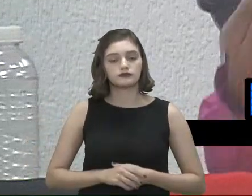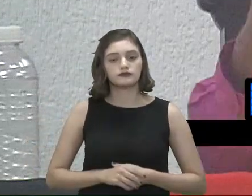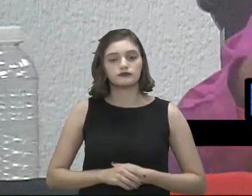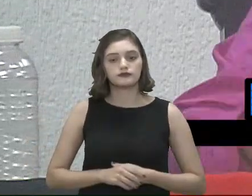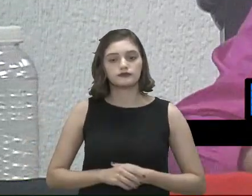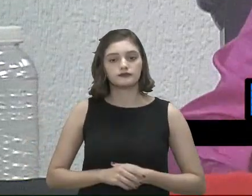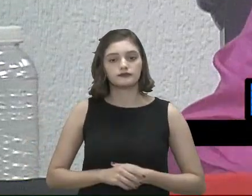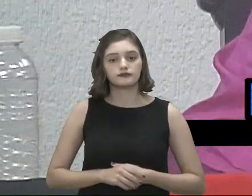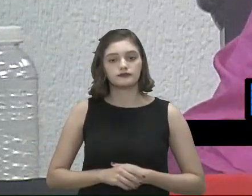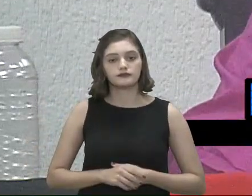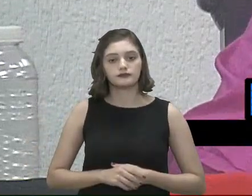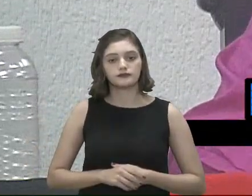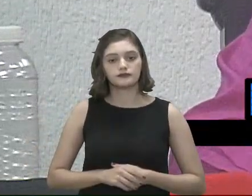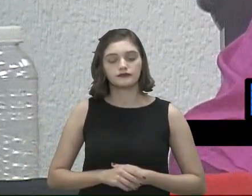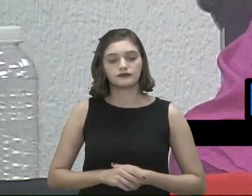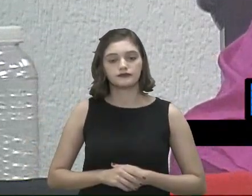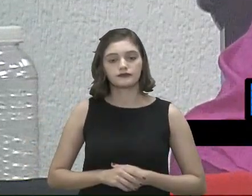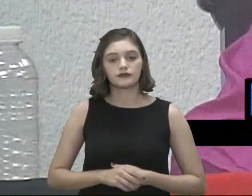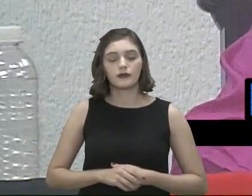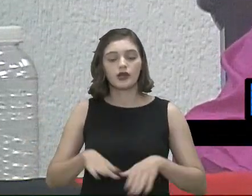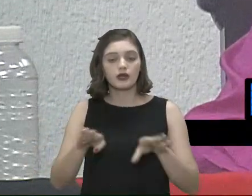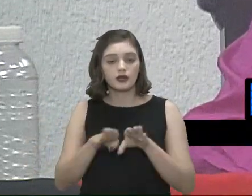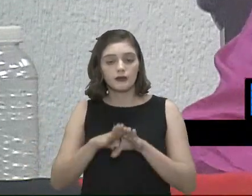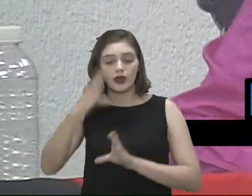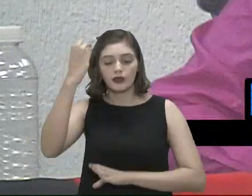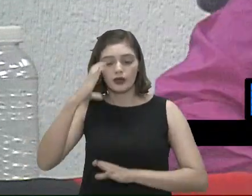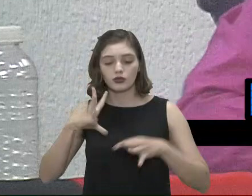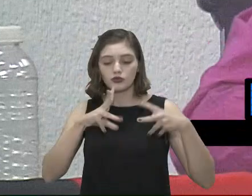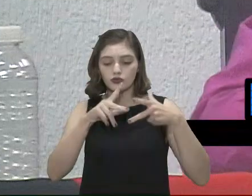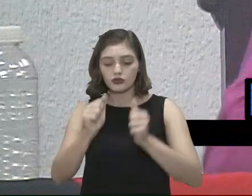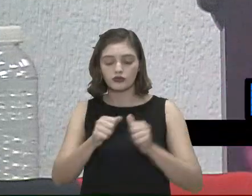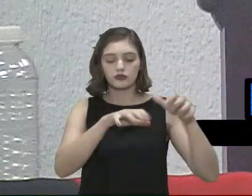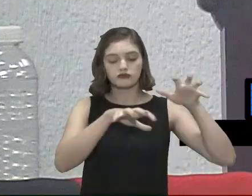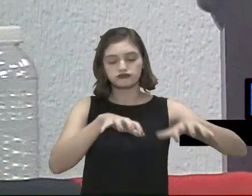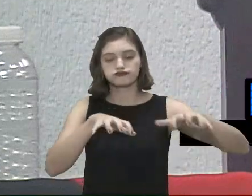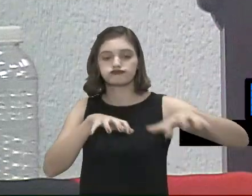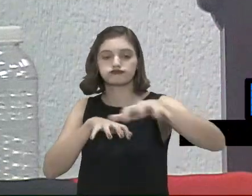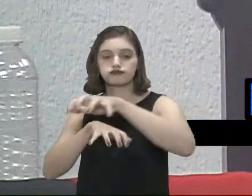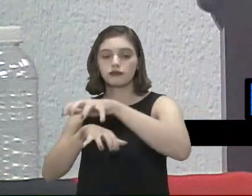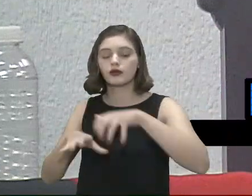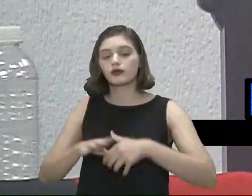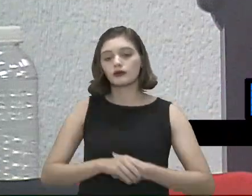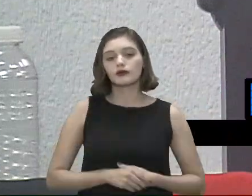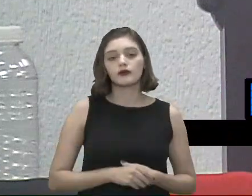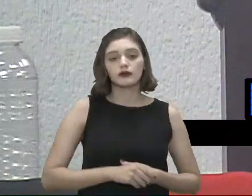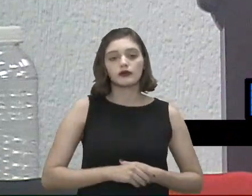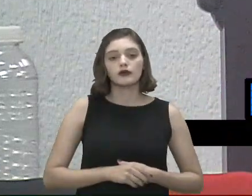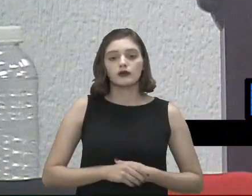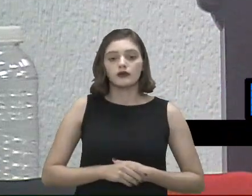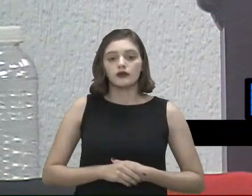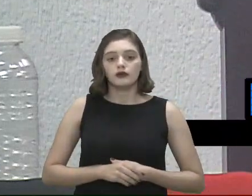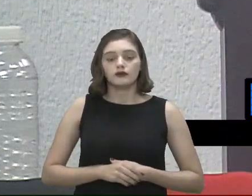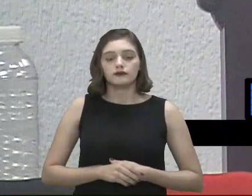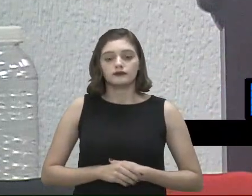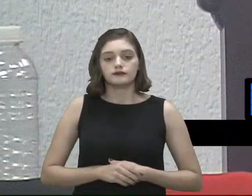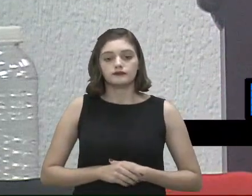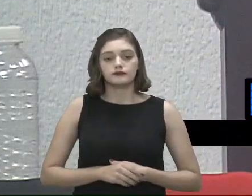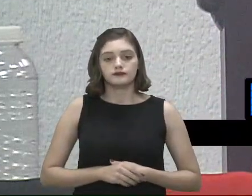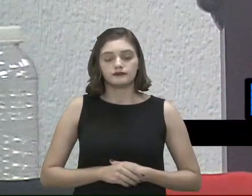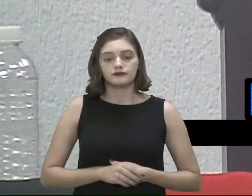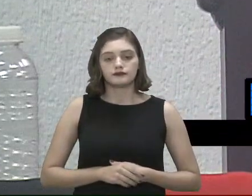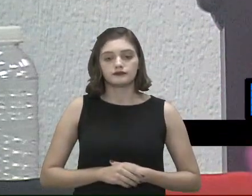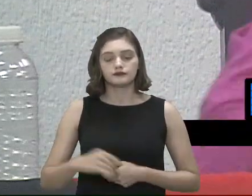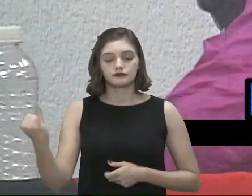enfim, né, e nas coordenações desses equipamentos também, né? Então, na coordenação do abrigo do Centro Pop. Uma